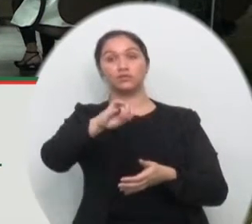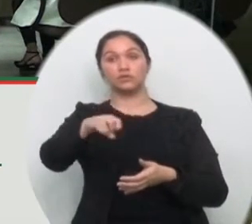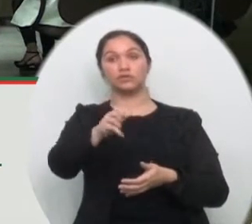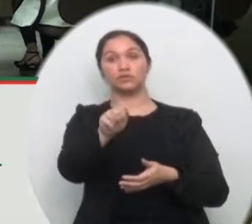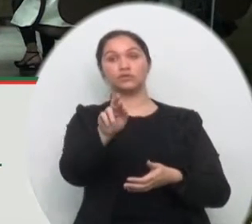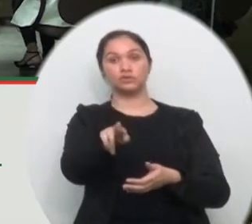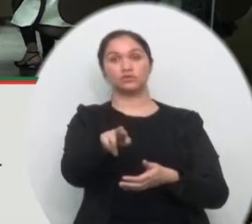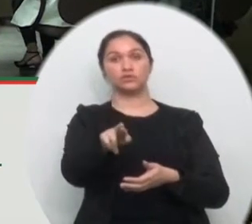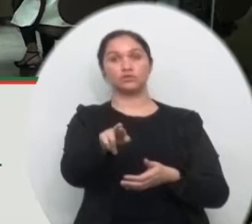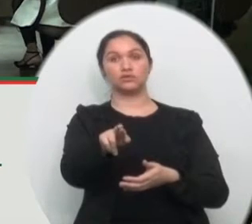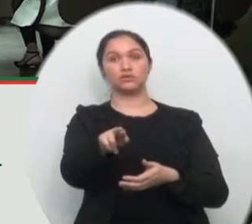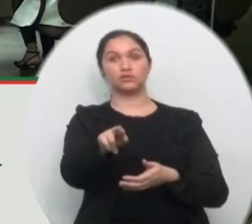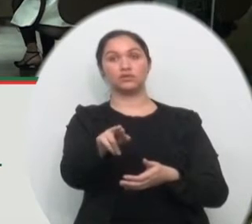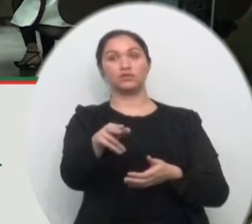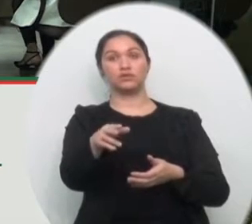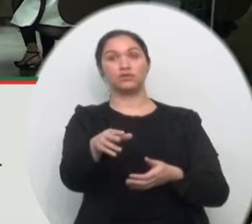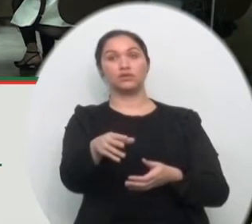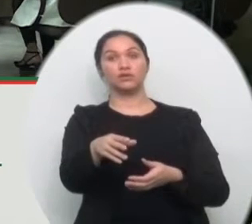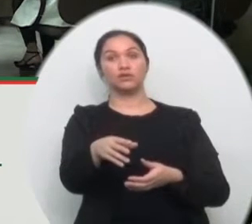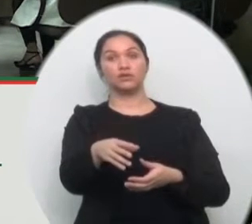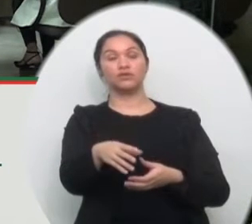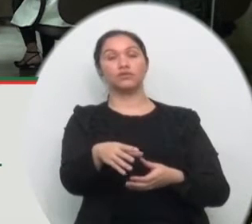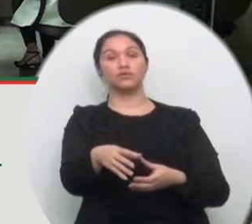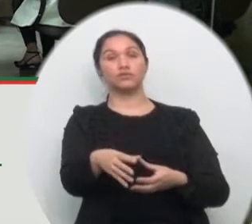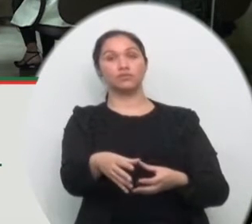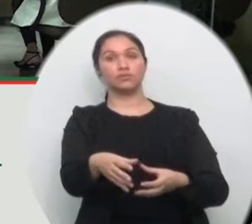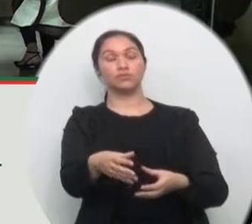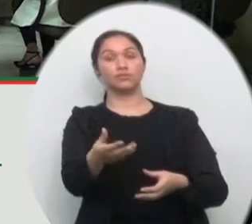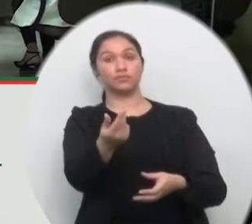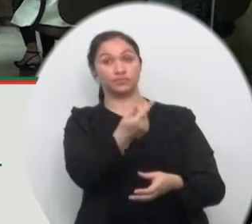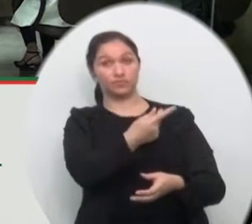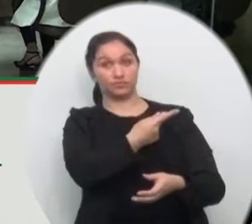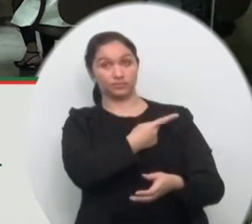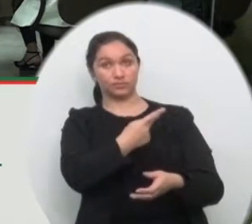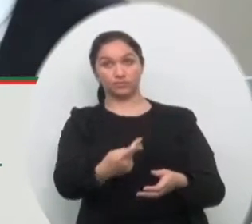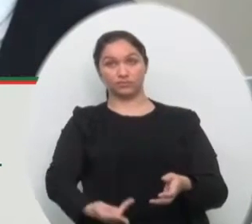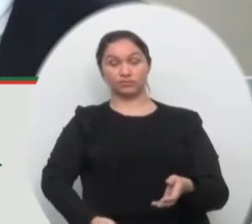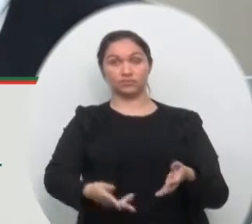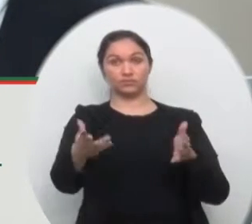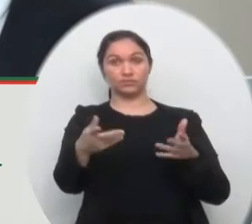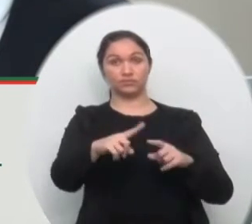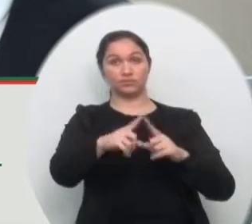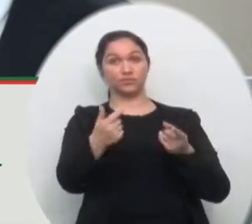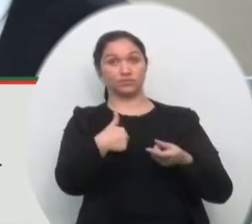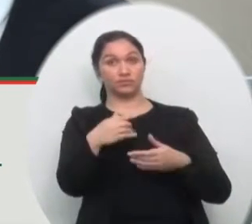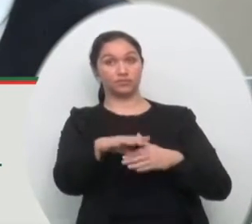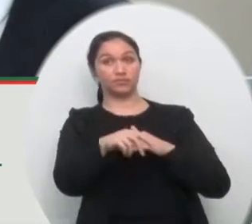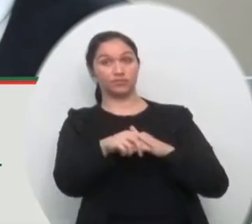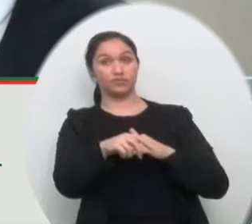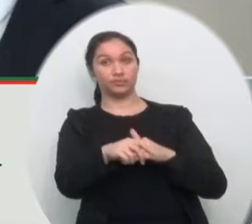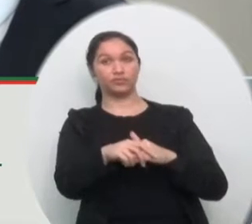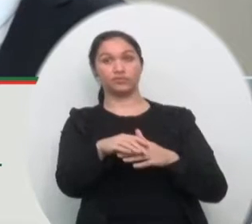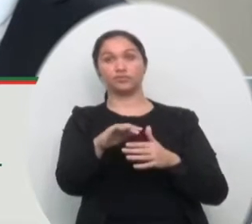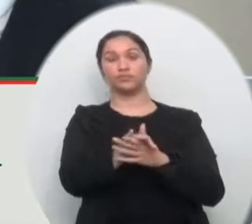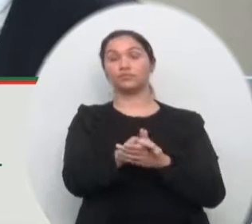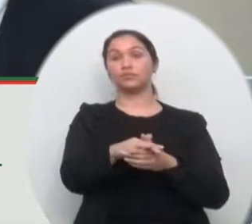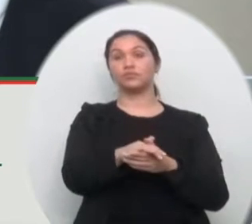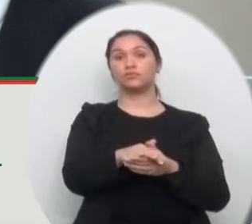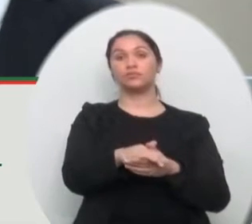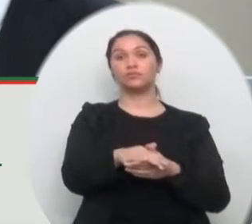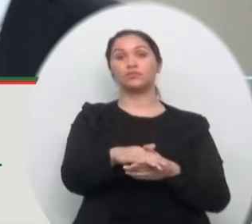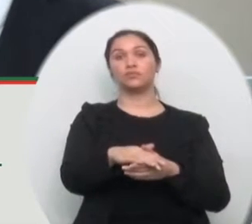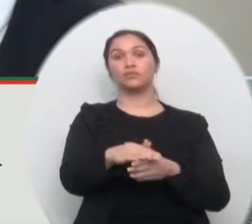já, cumprimentar o doutor Renan, a nossa magnífica reitora Luciana Sereto, nossa secretária de saúde, né, por ter